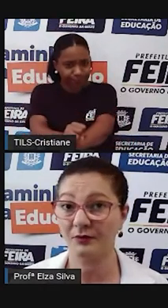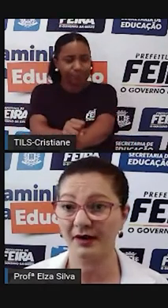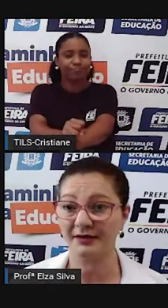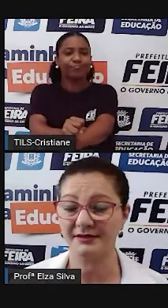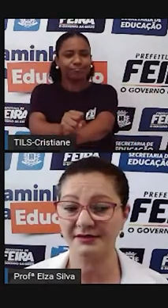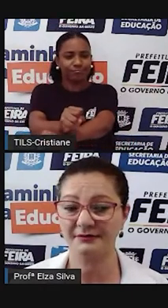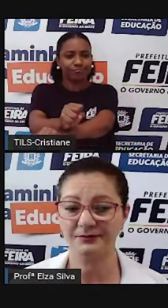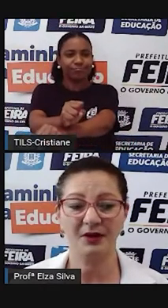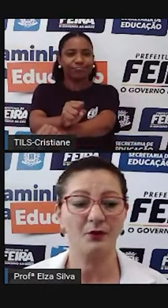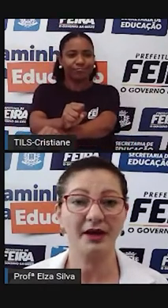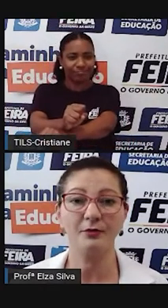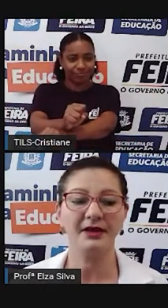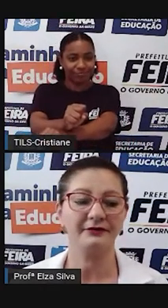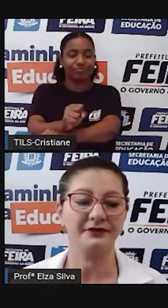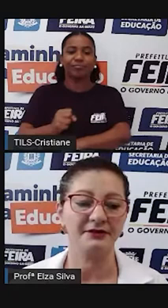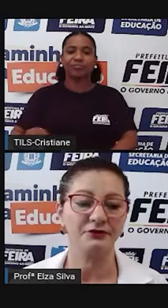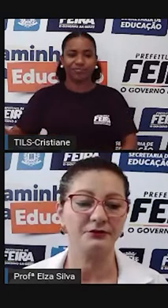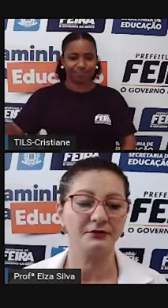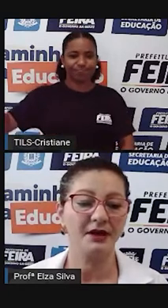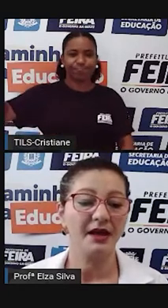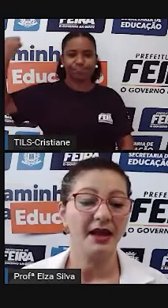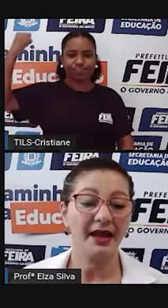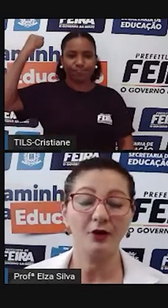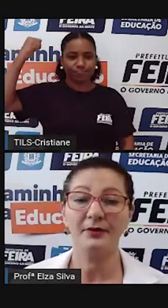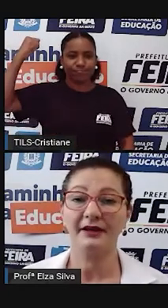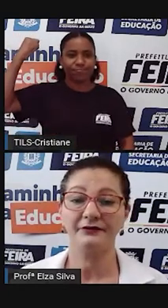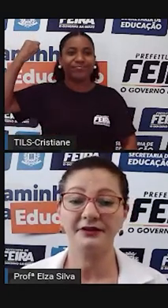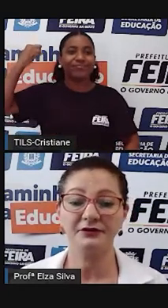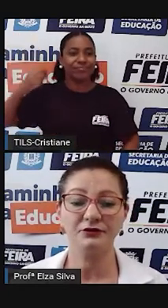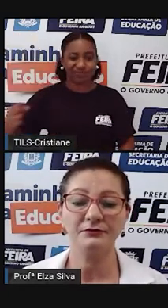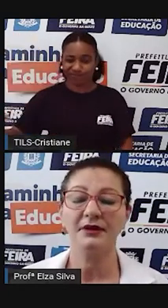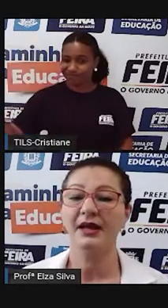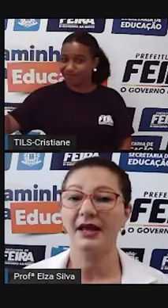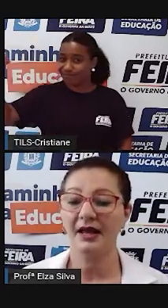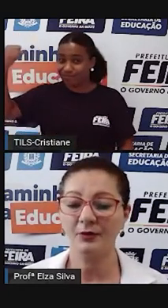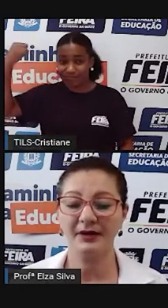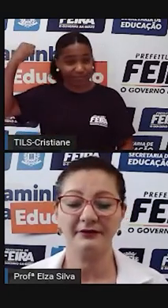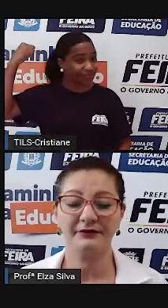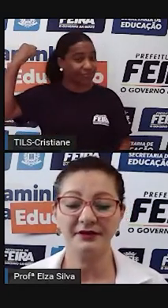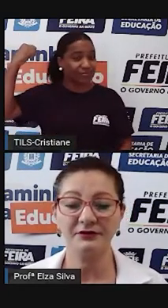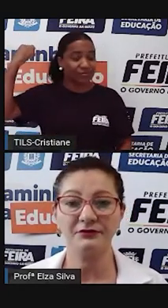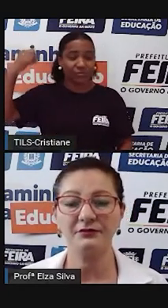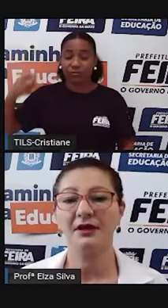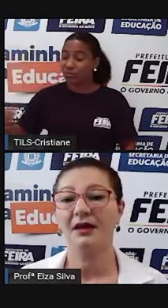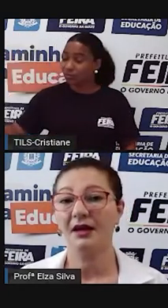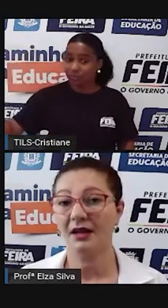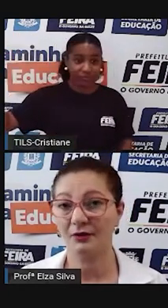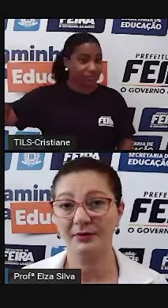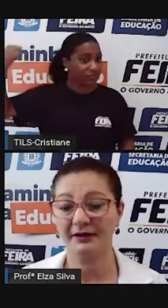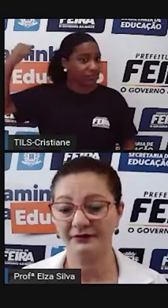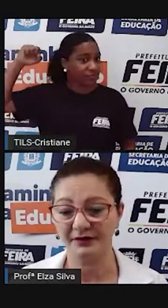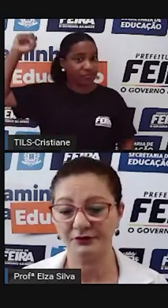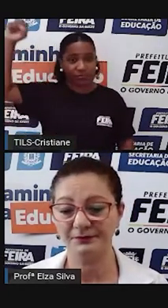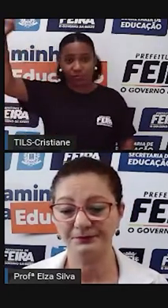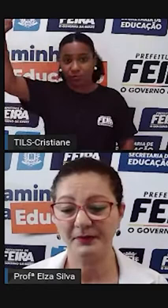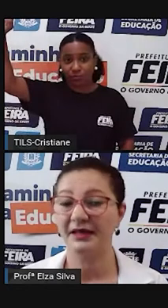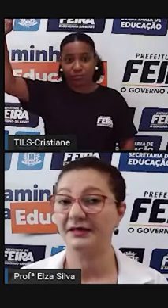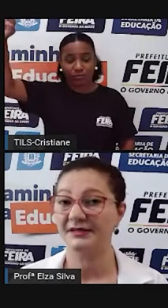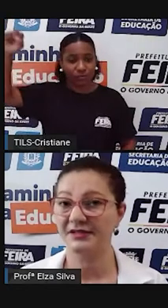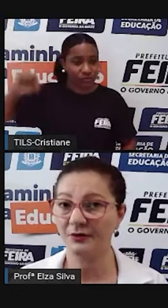still arise, então eu me levanto. Eu me levanto, eu me levanto, eu me